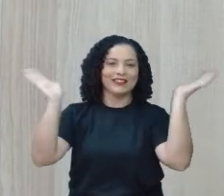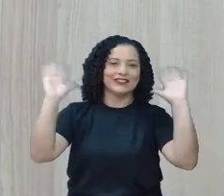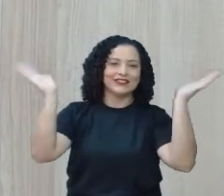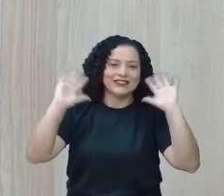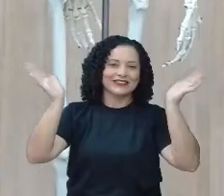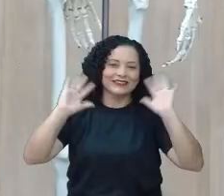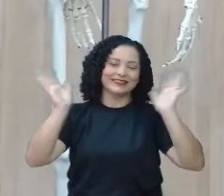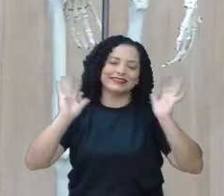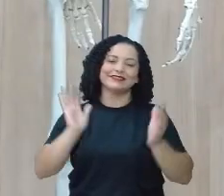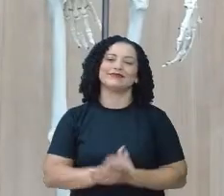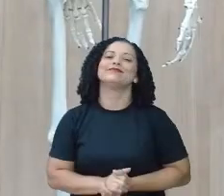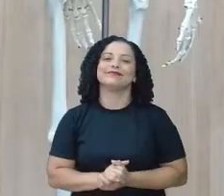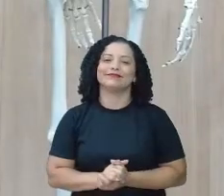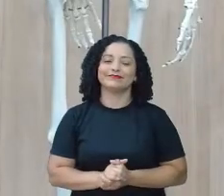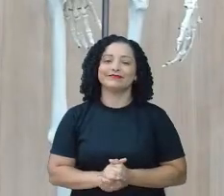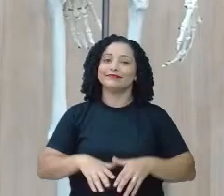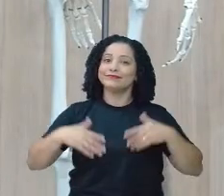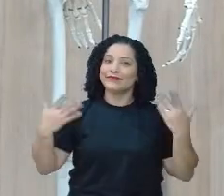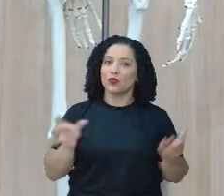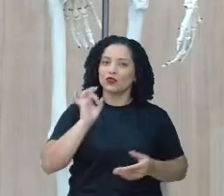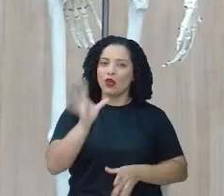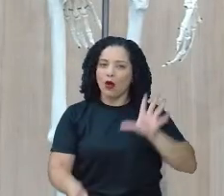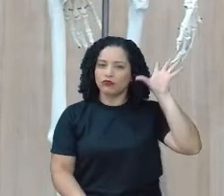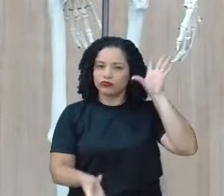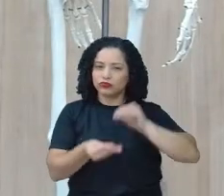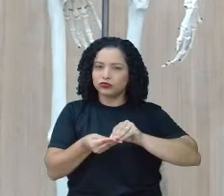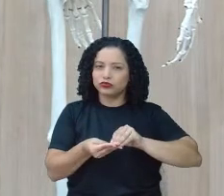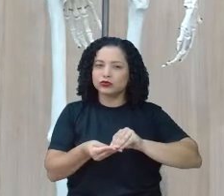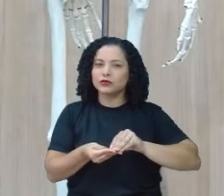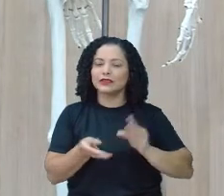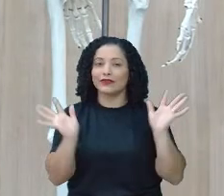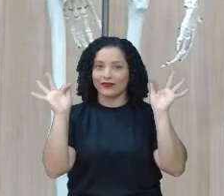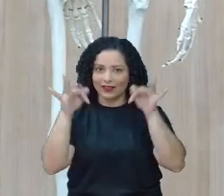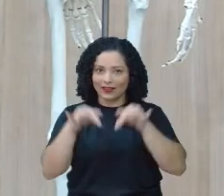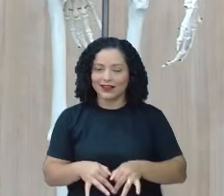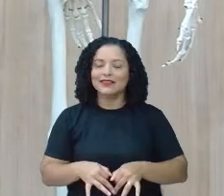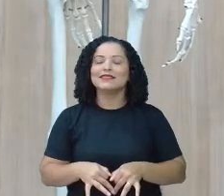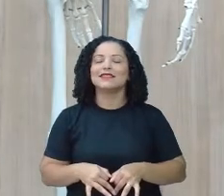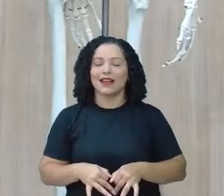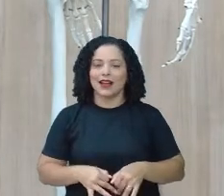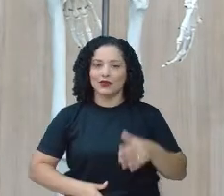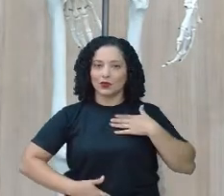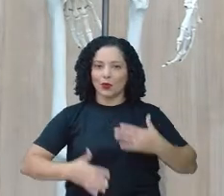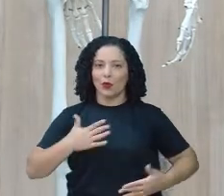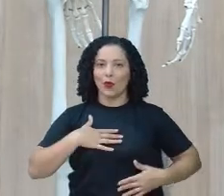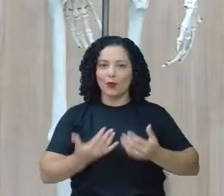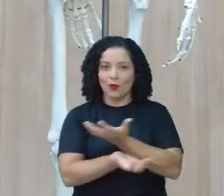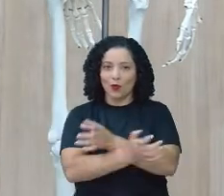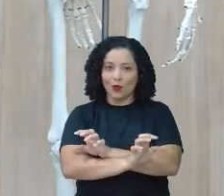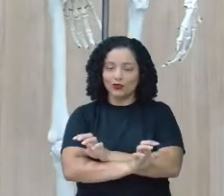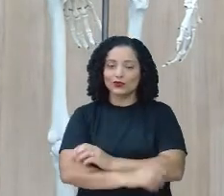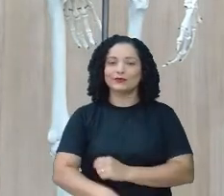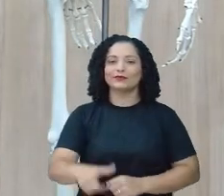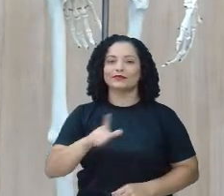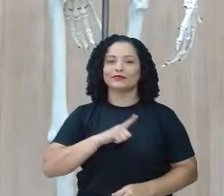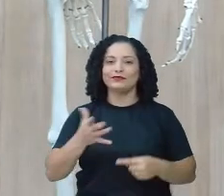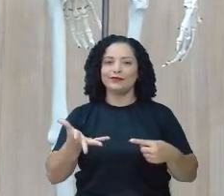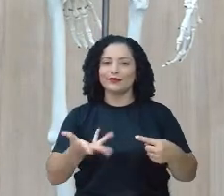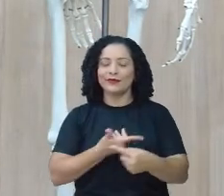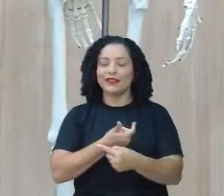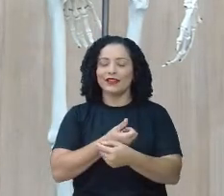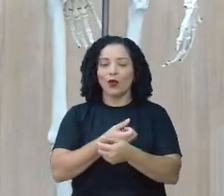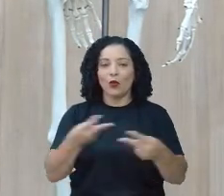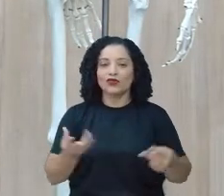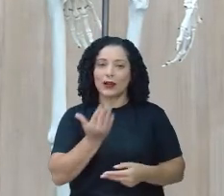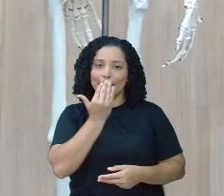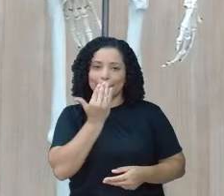tchau. Pois é. Só para a gente encerrar essa parte assim de esqueleto, porque eu quero deixar aqui um monte de pedidos a